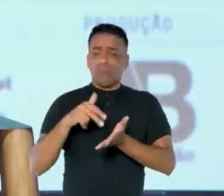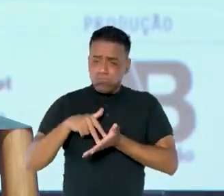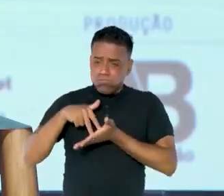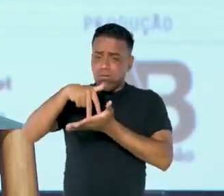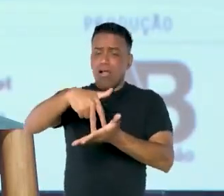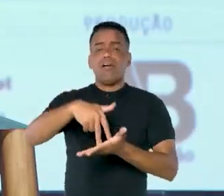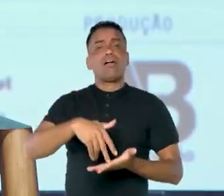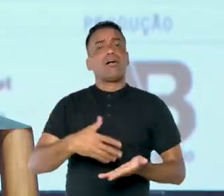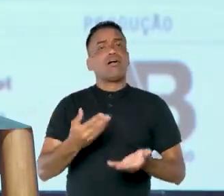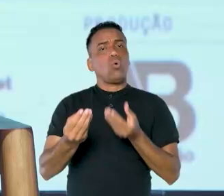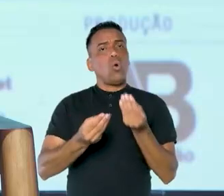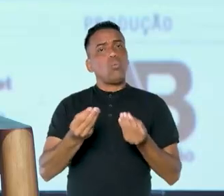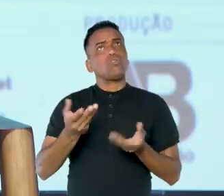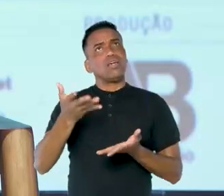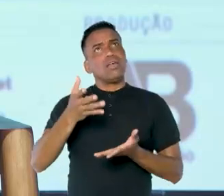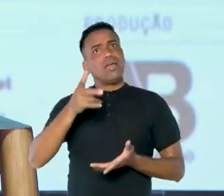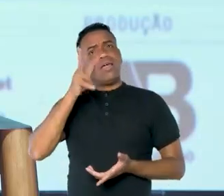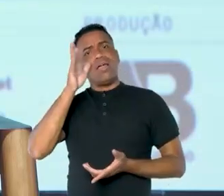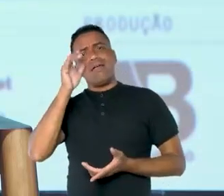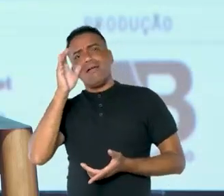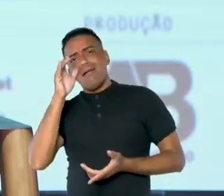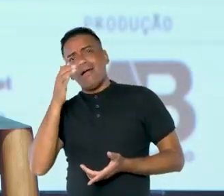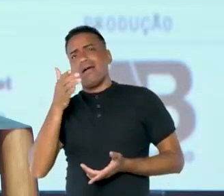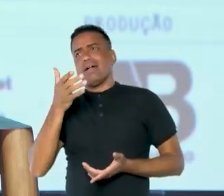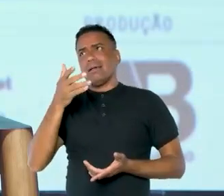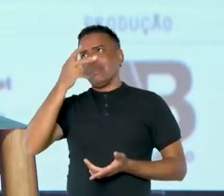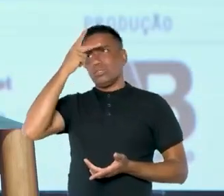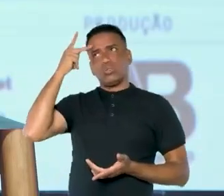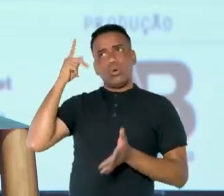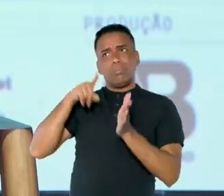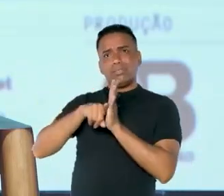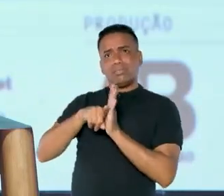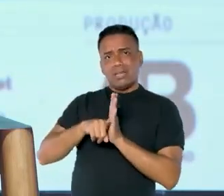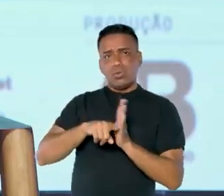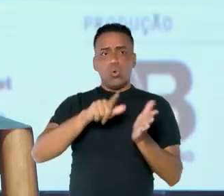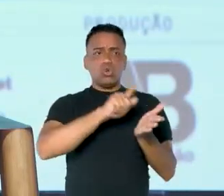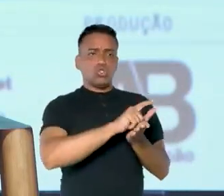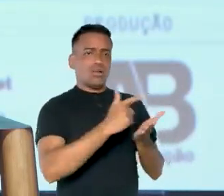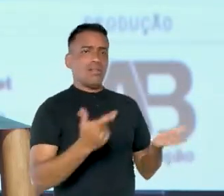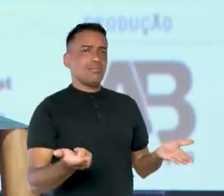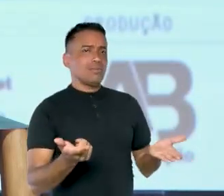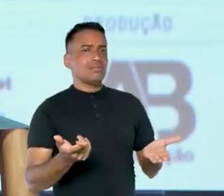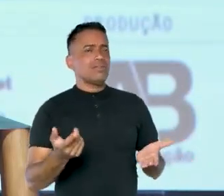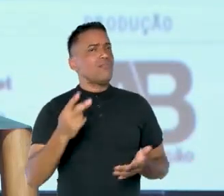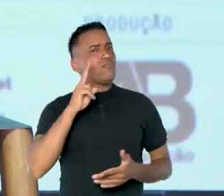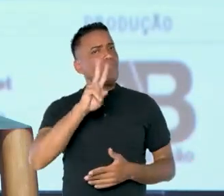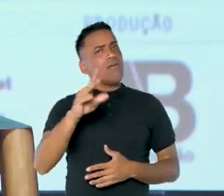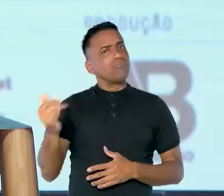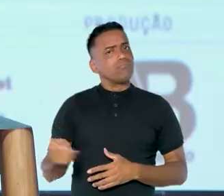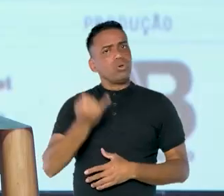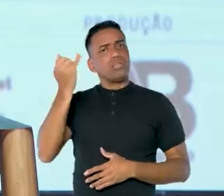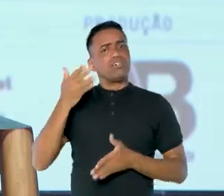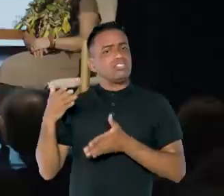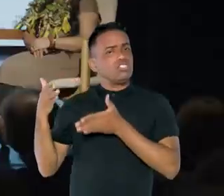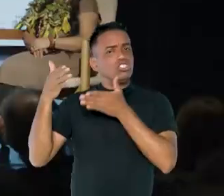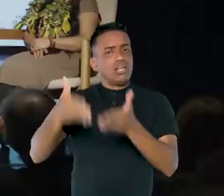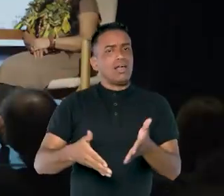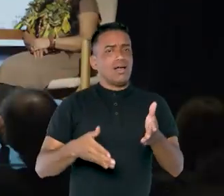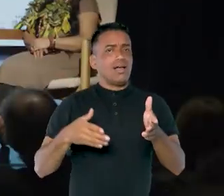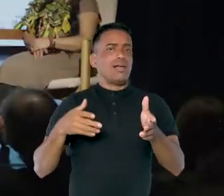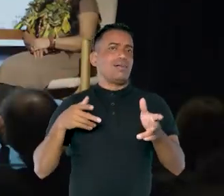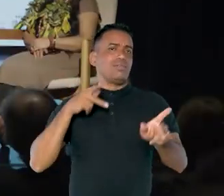Como você, agora, nesse lugar de observador, de escritor, de jornalista, vê a importância dessa chegada